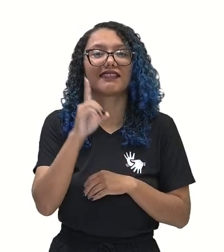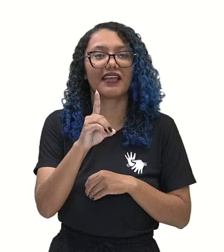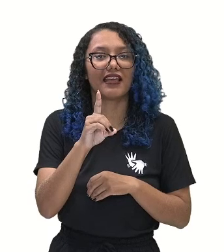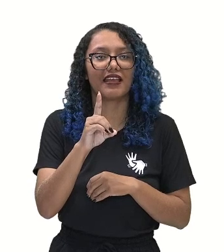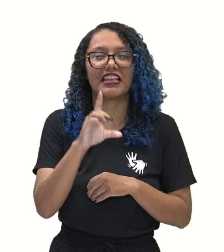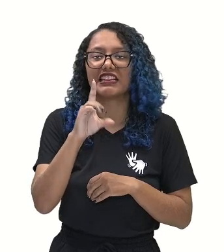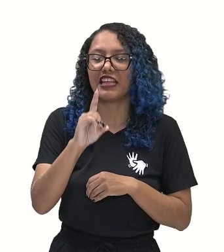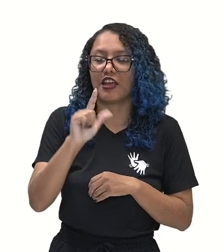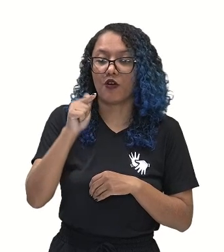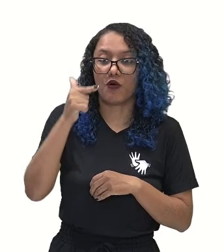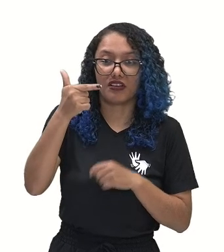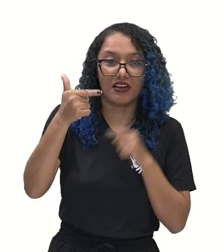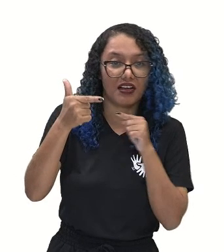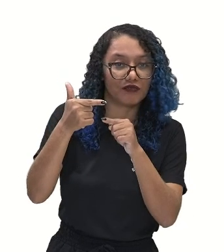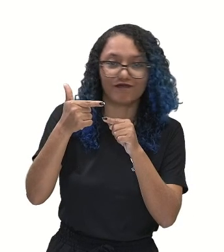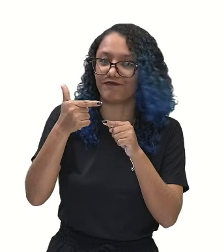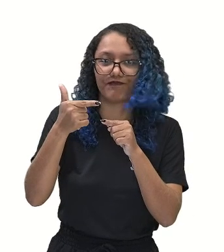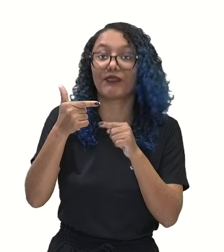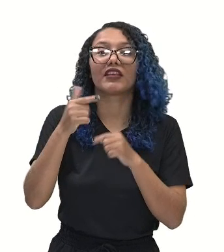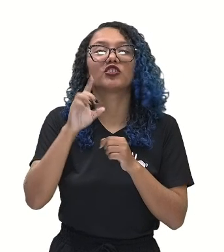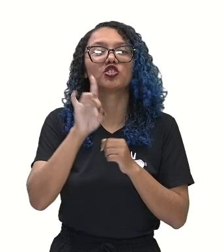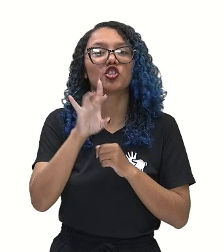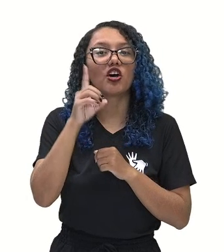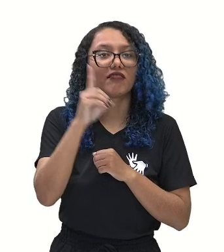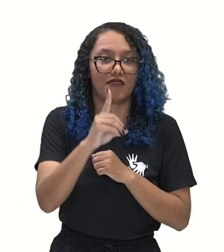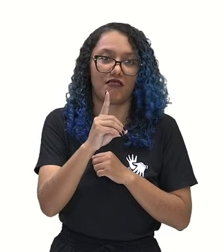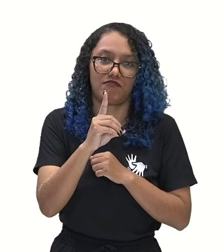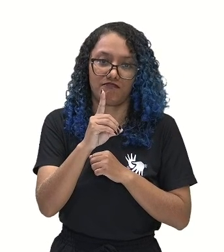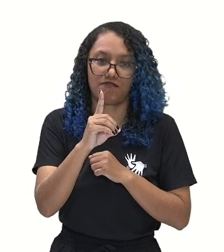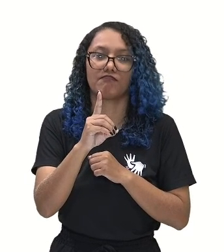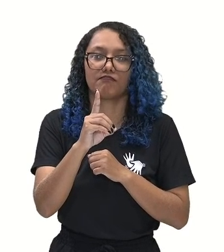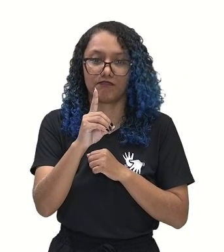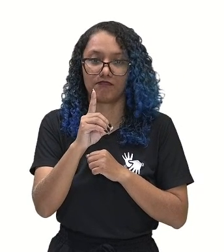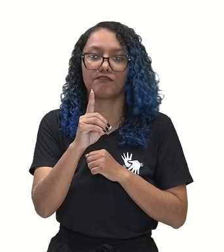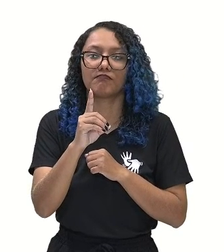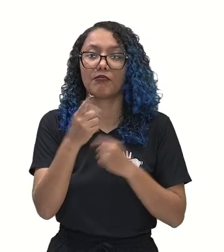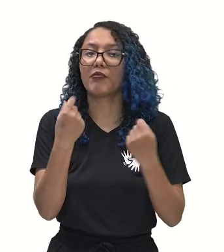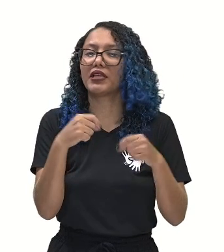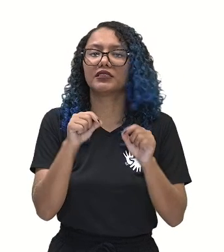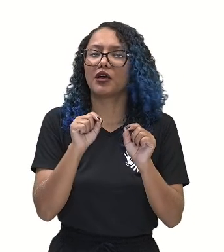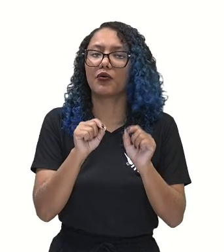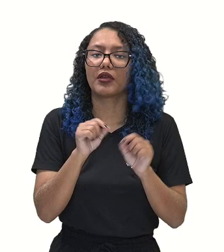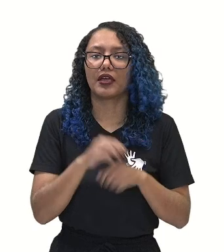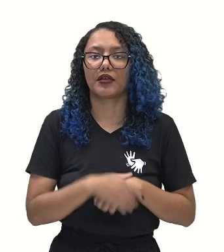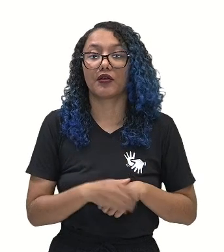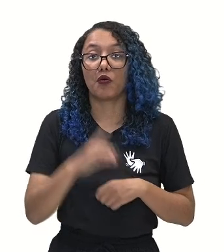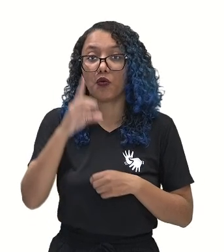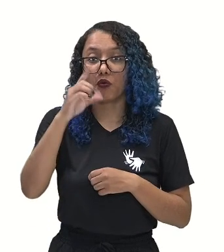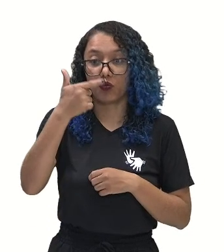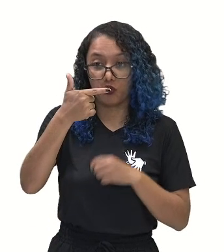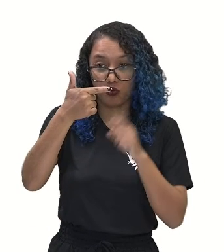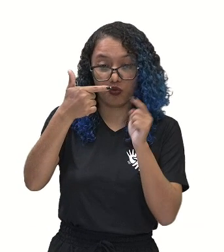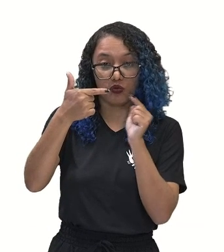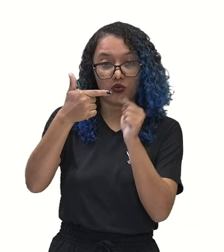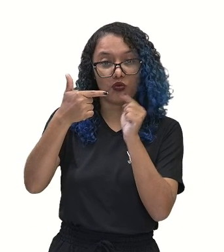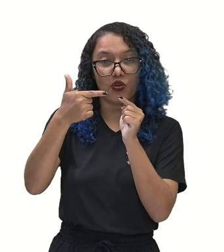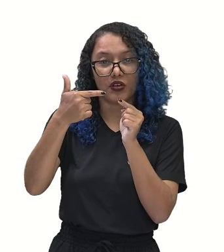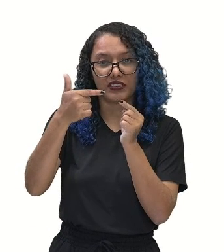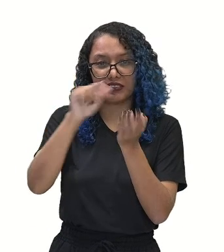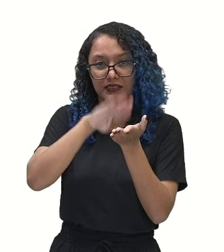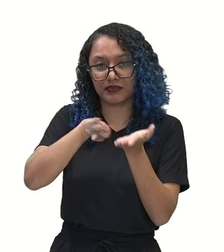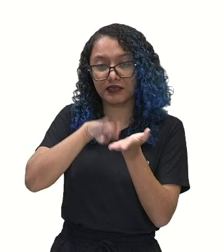é de D ao quadrado. Então, o que a gente vai fazer? Eu vou tirar esse 2 daí do D, esse expoente